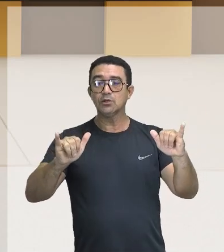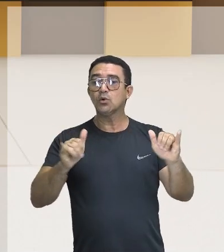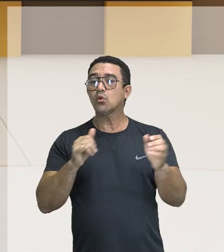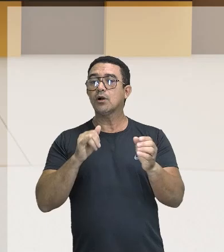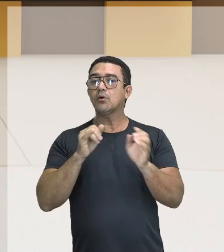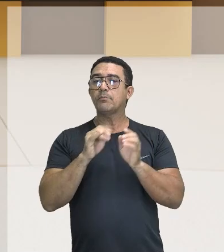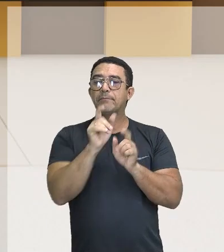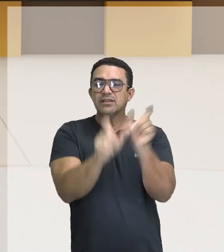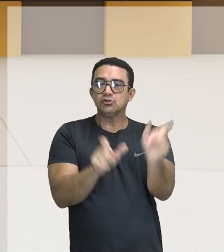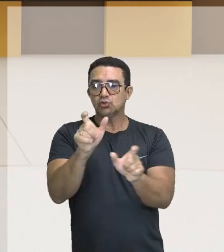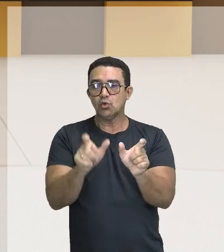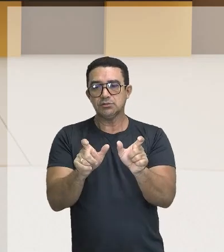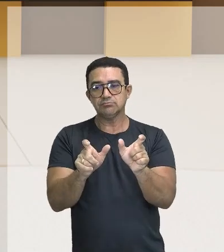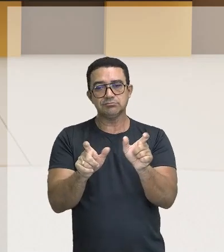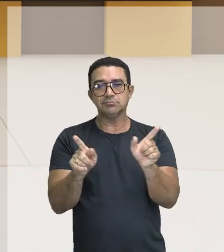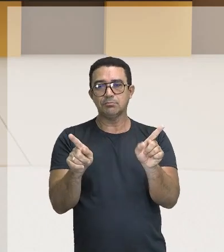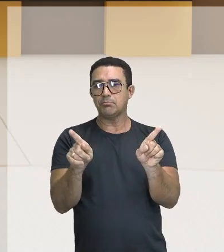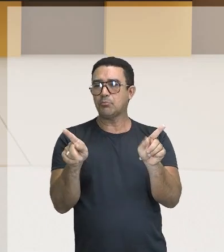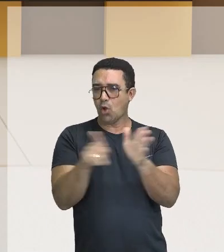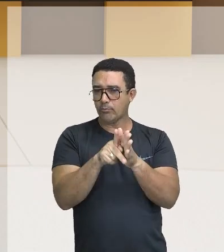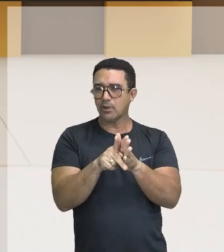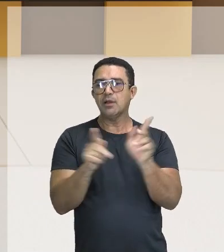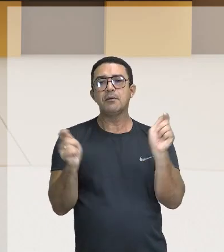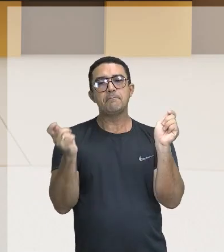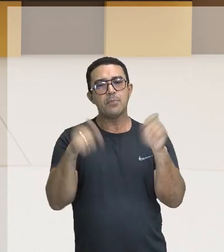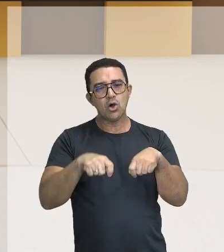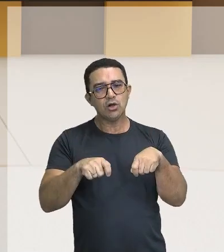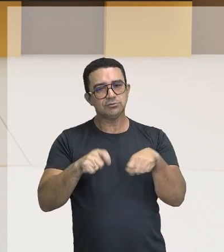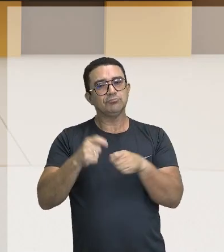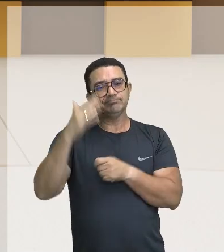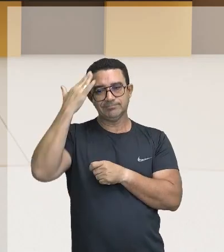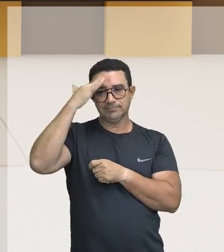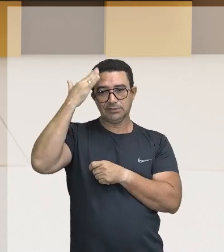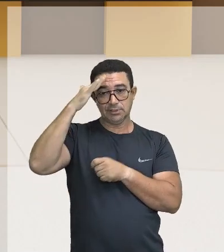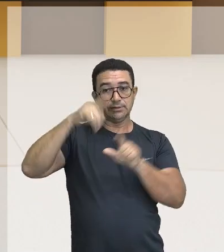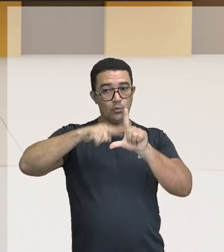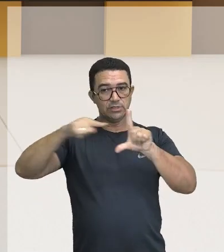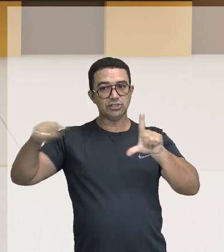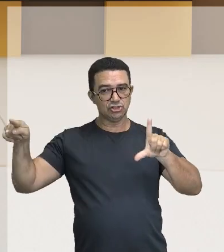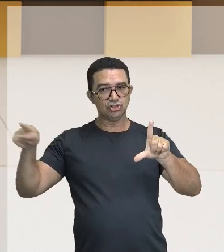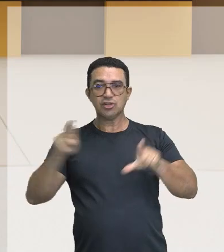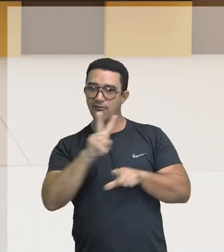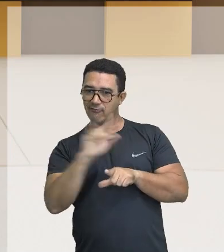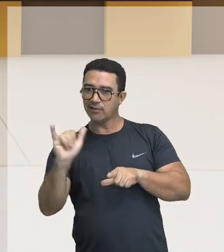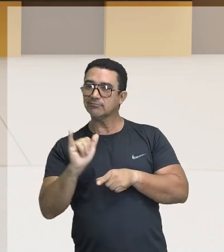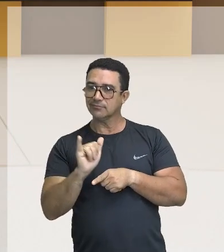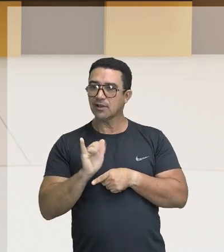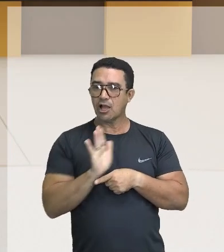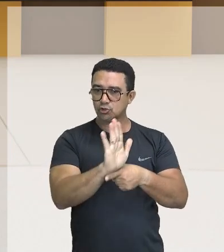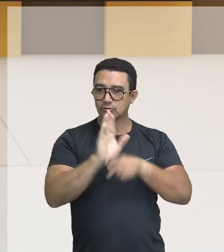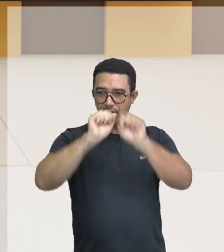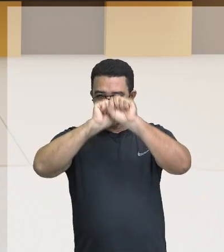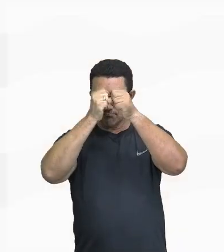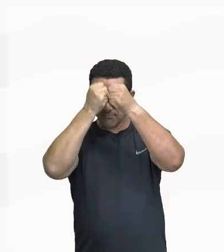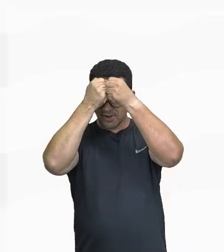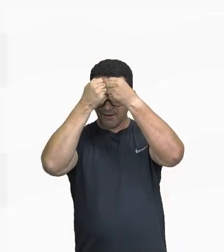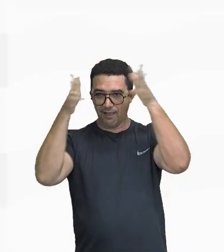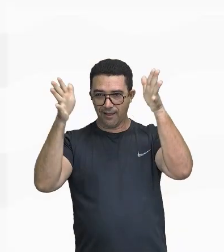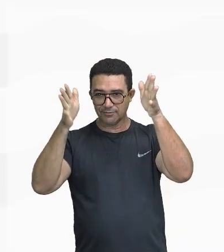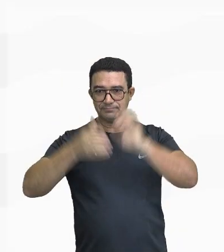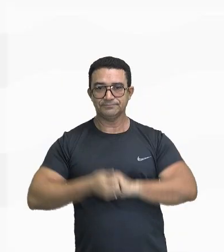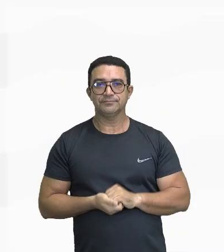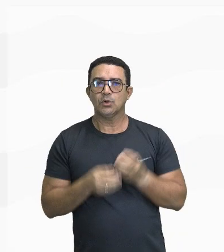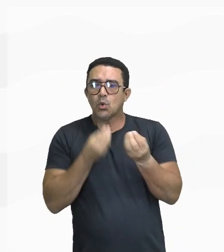eles possam compreender. Então, para isso, a estatística irá nos ajudar. Então, vamos lá? Olha a nossa cartela aí.